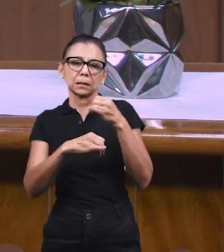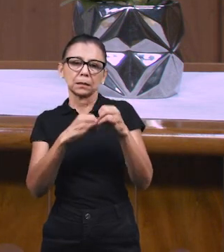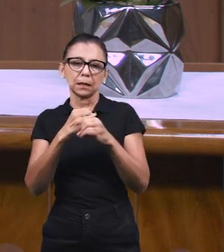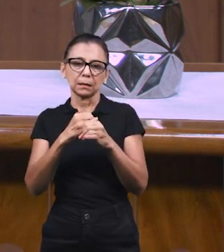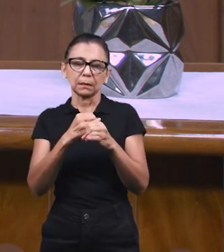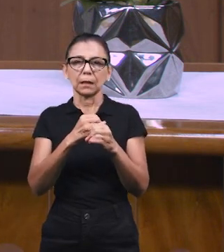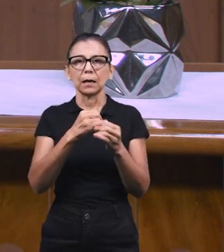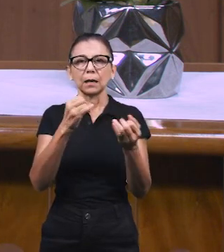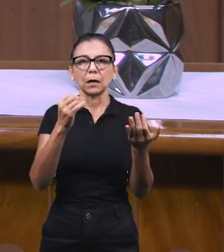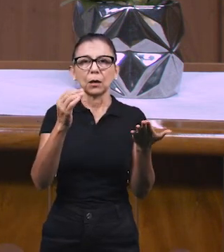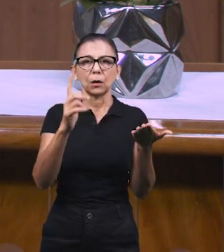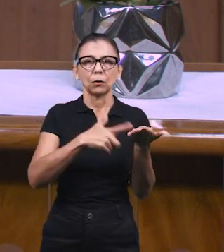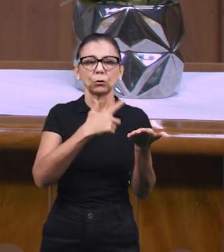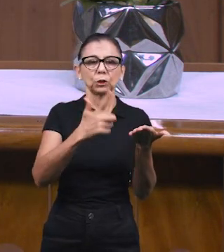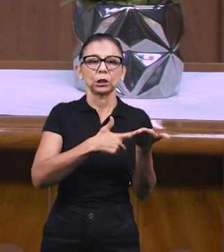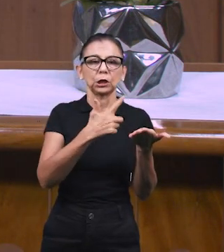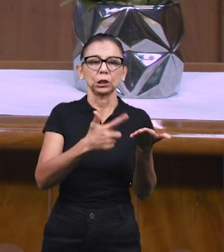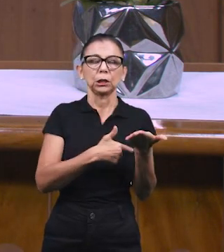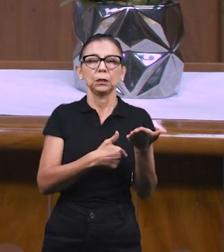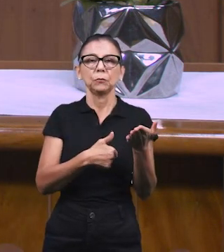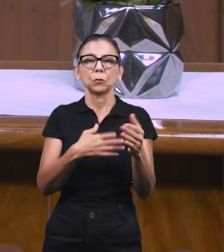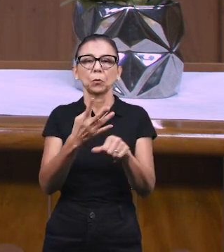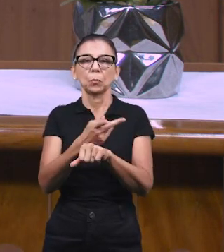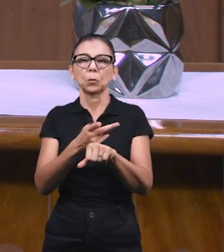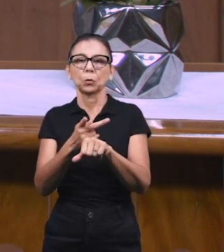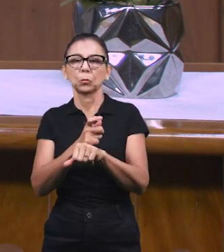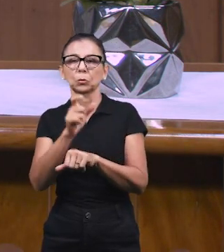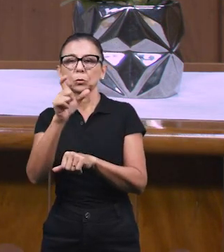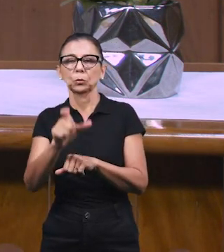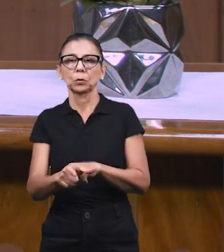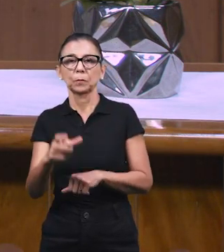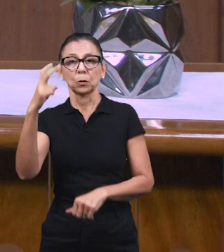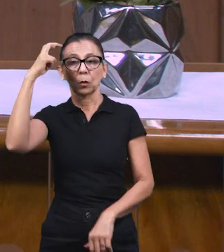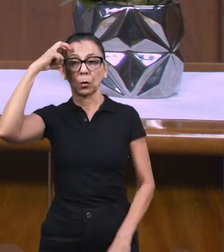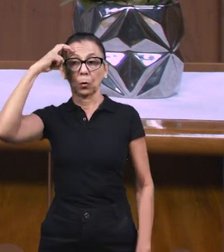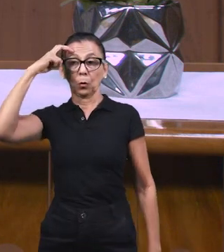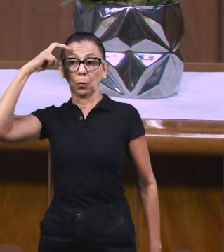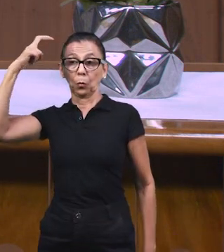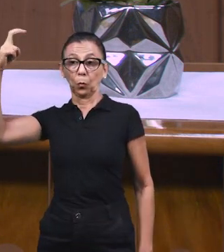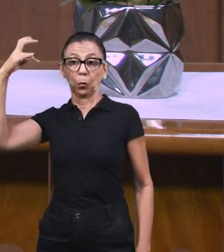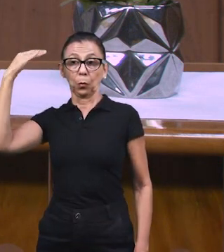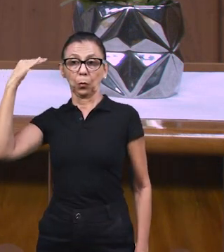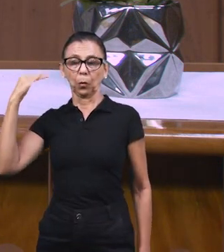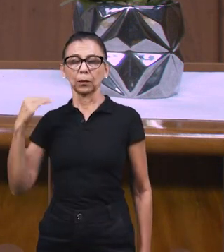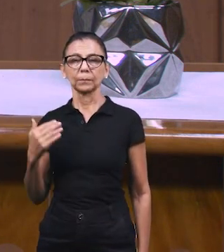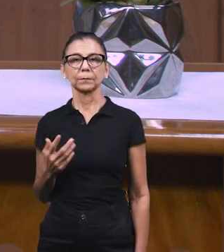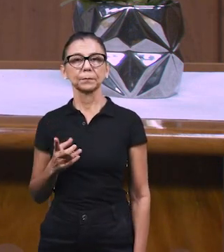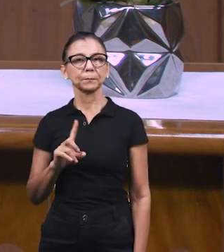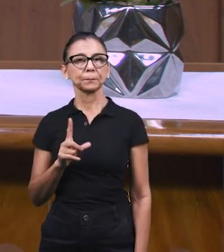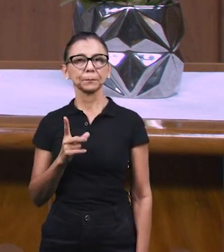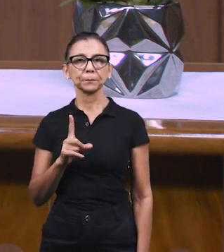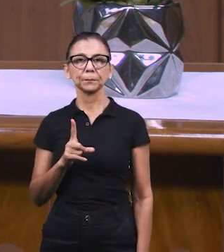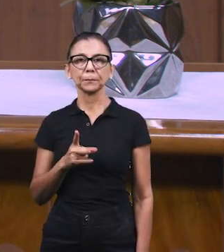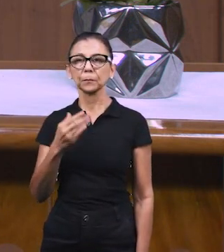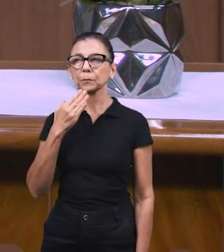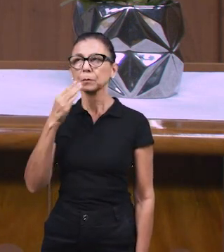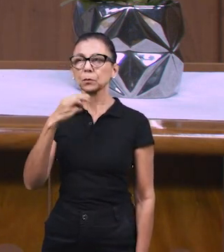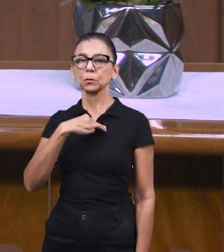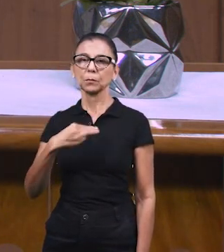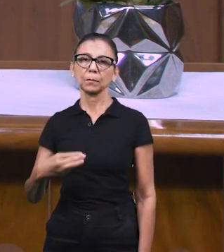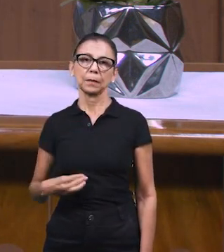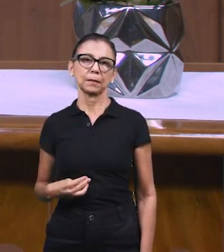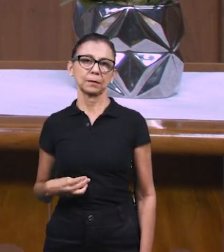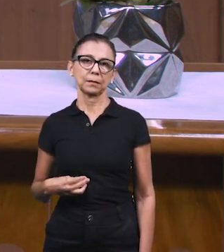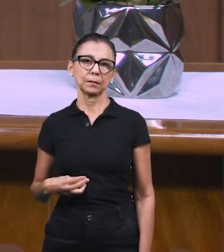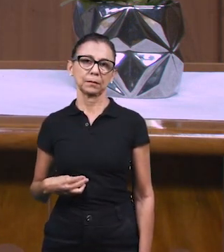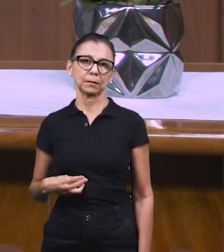livro, ou num grande teólogo, um grande estudioso. Não, nós estamos buscando no Mestre